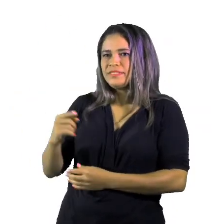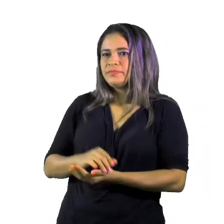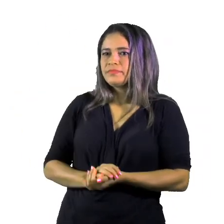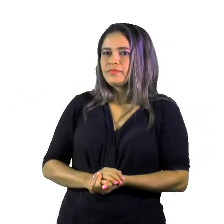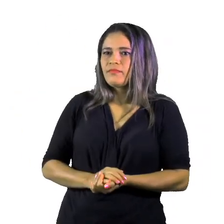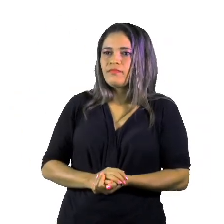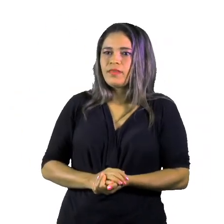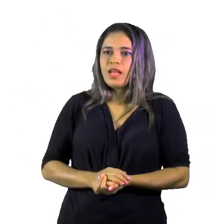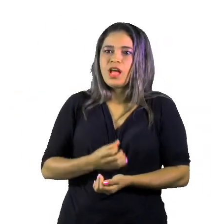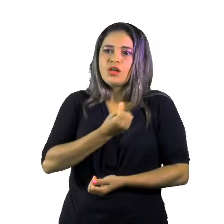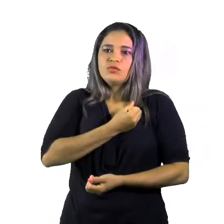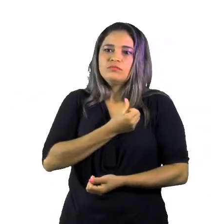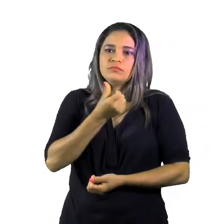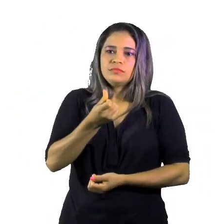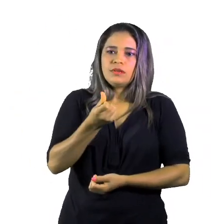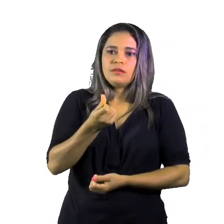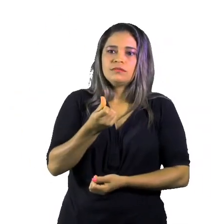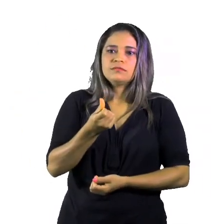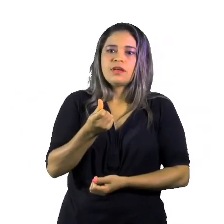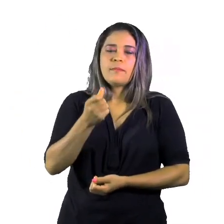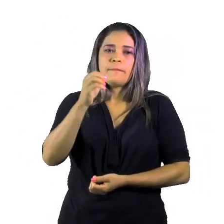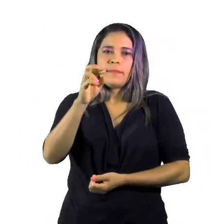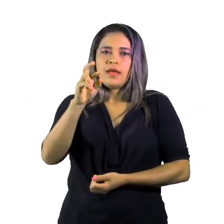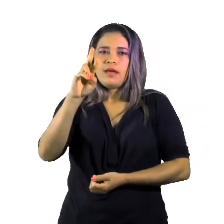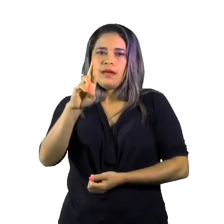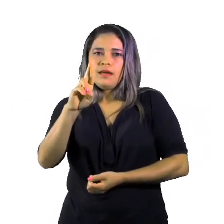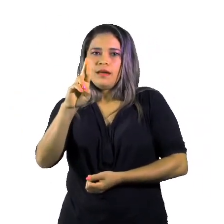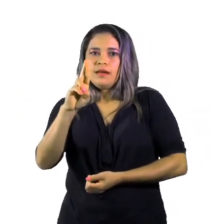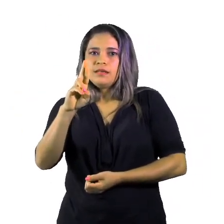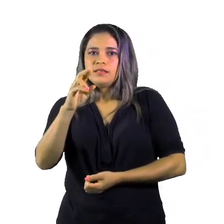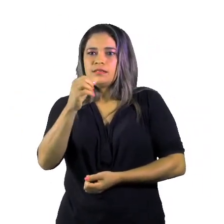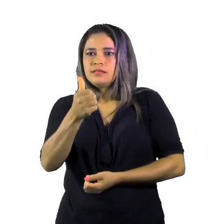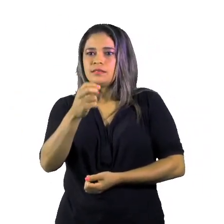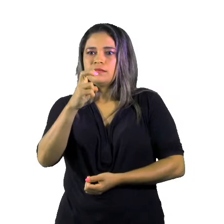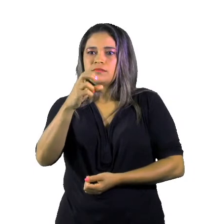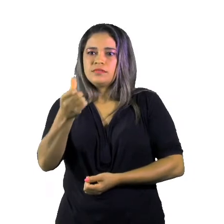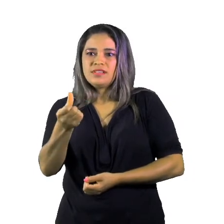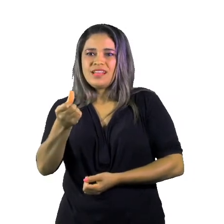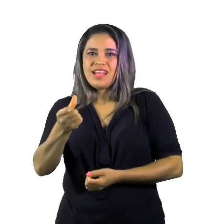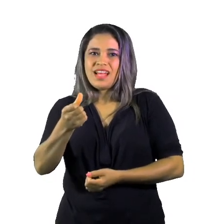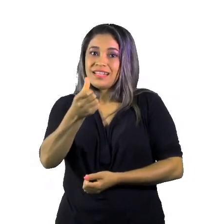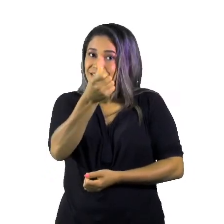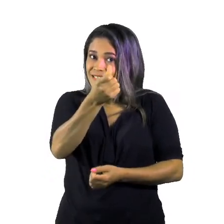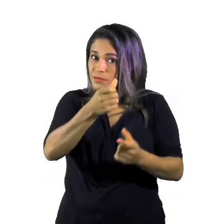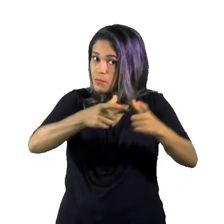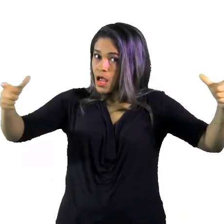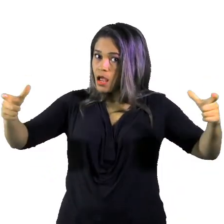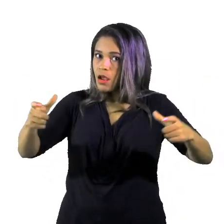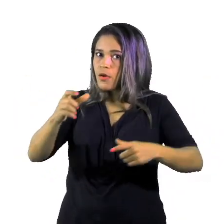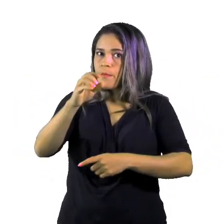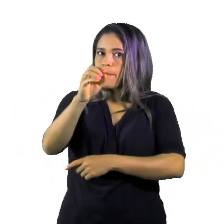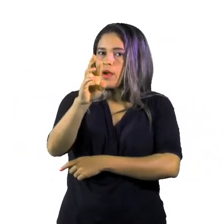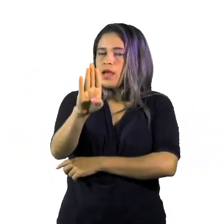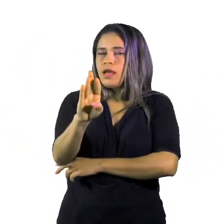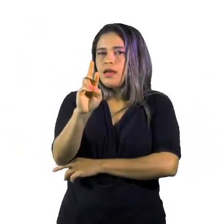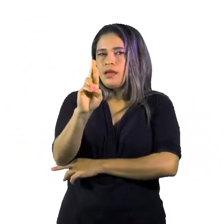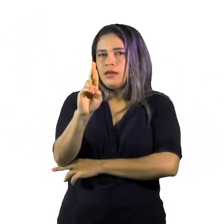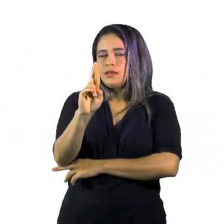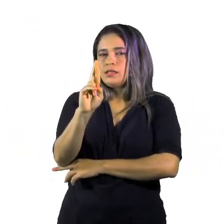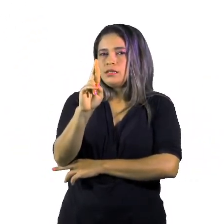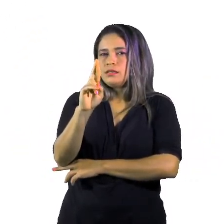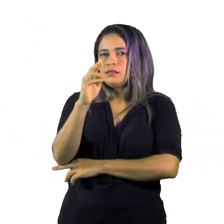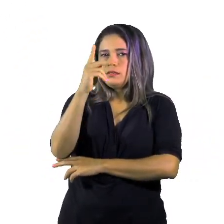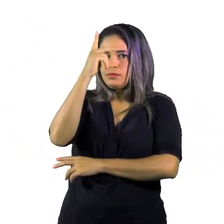A BR-153, é a sexta maior BR do Brasil.